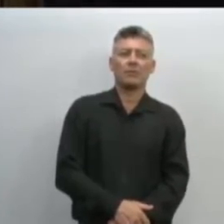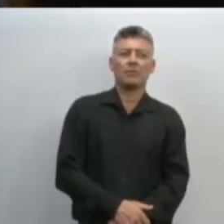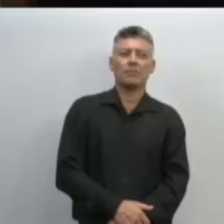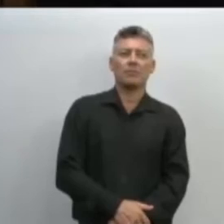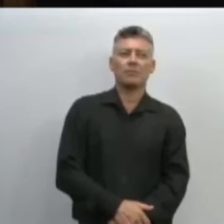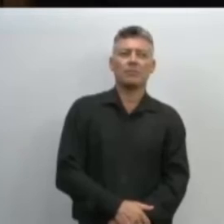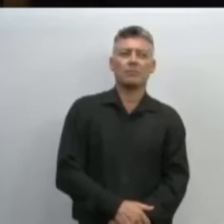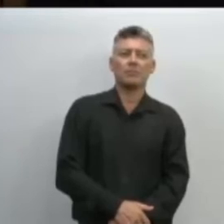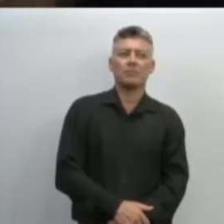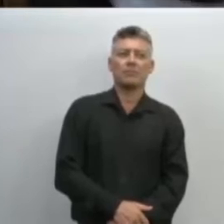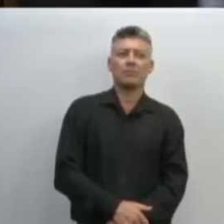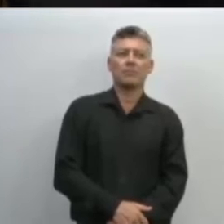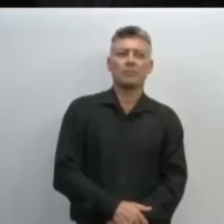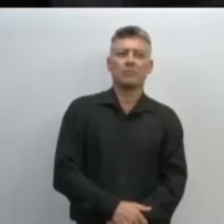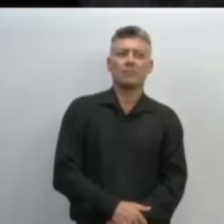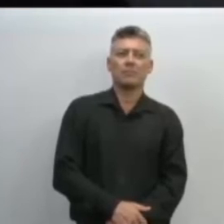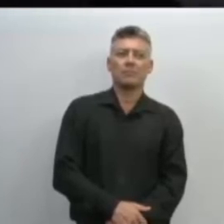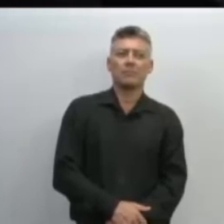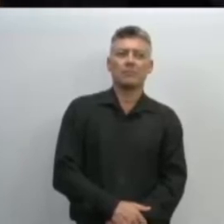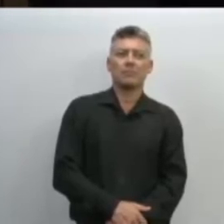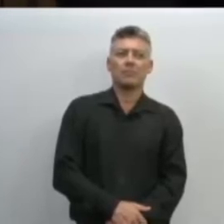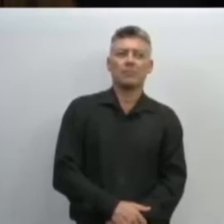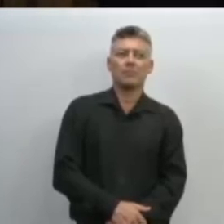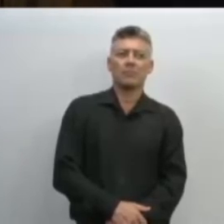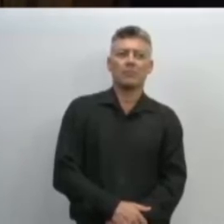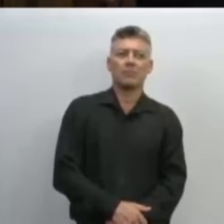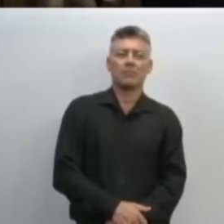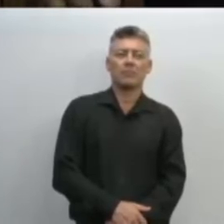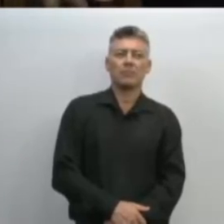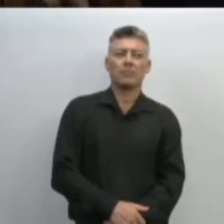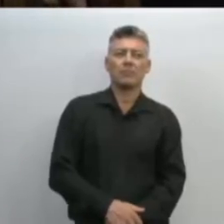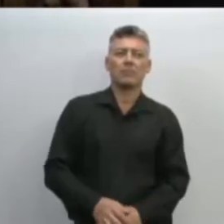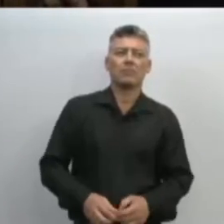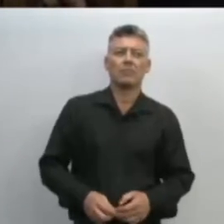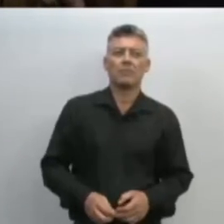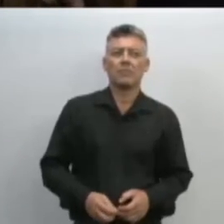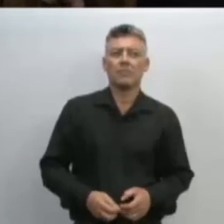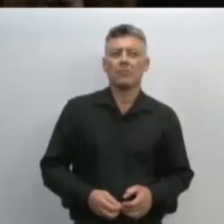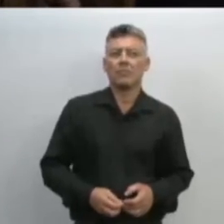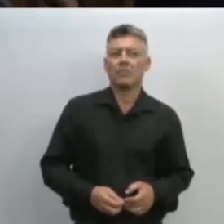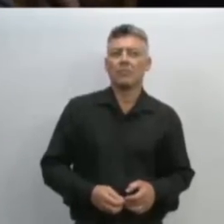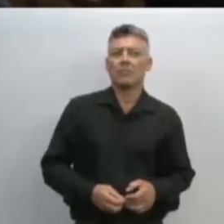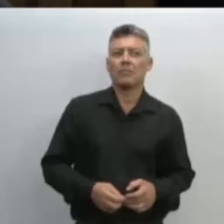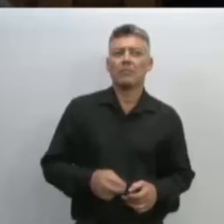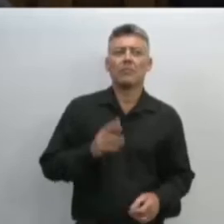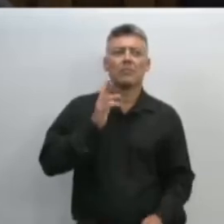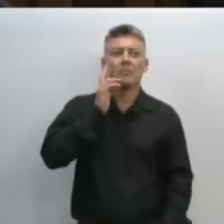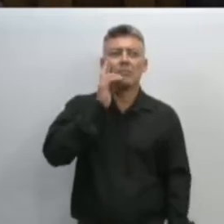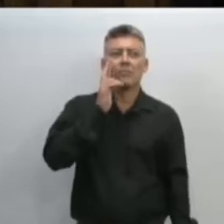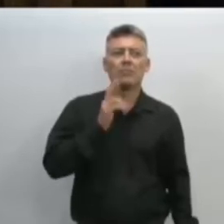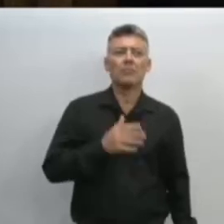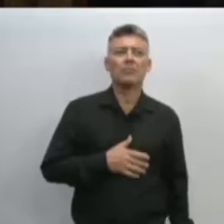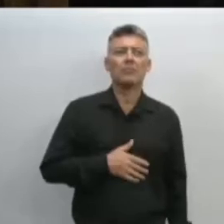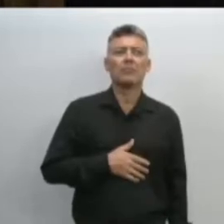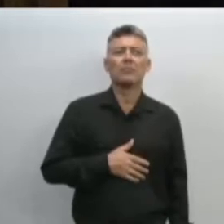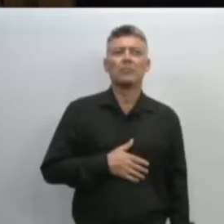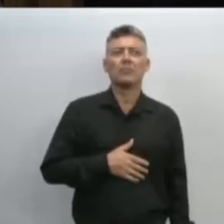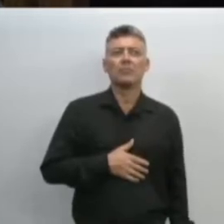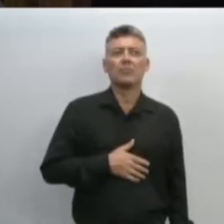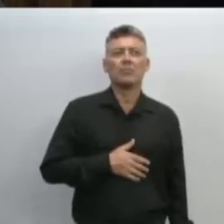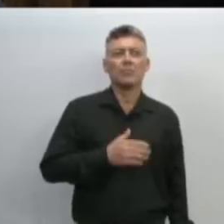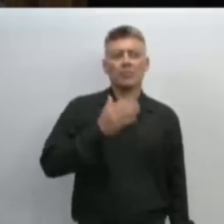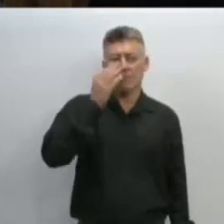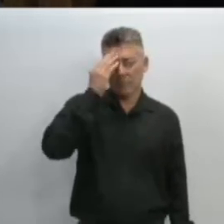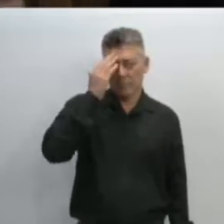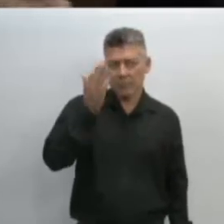Presidente, ah, ok. E só o autor do projeto, também, em seguida a gente Brisa. Passa. Vereador Robson. Presidente, o nosso senhor presidente, para